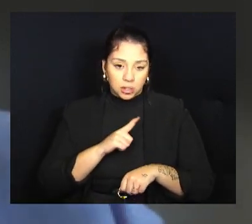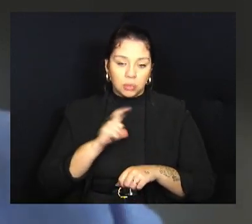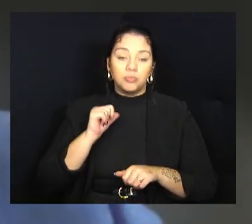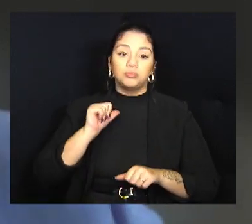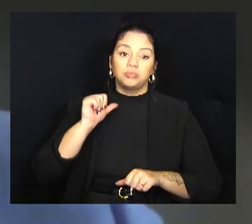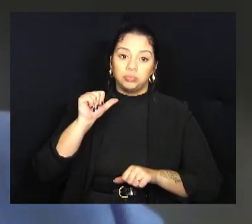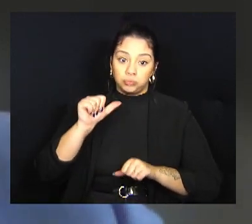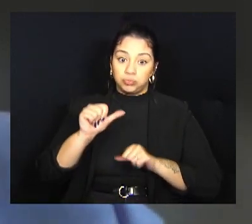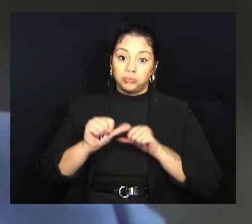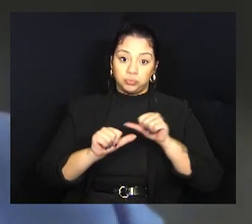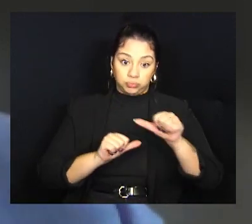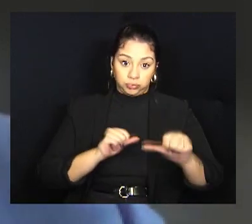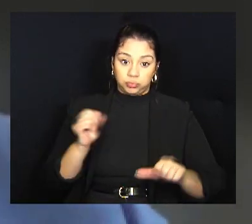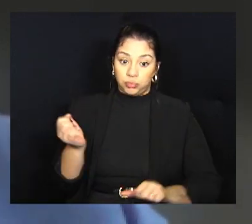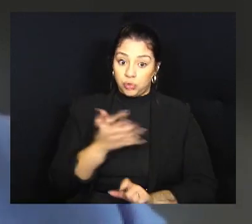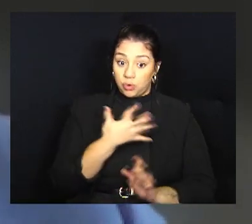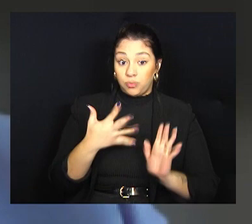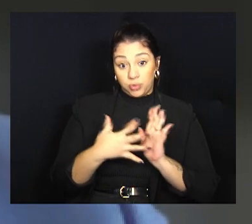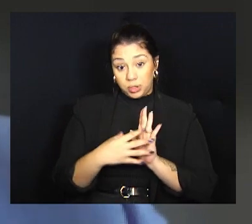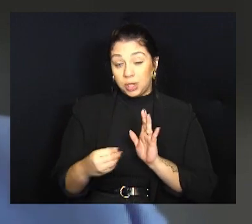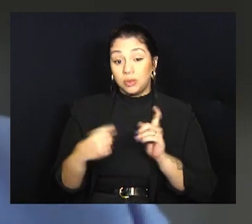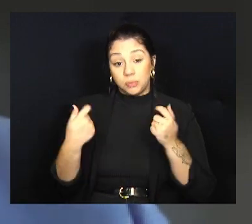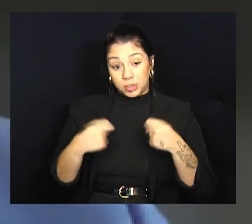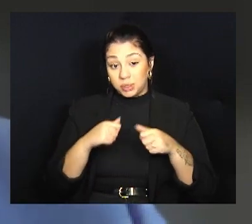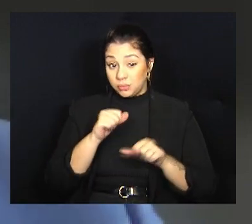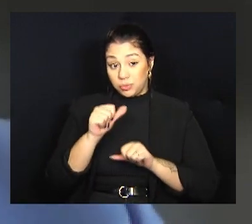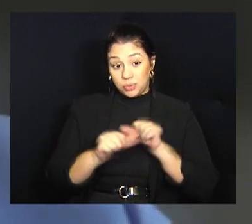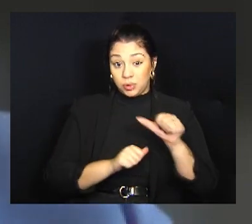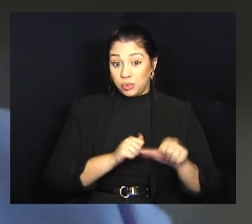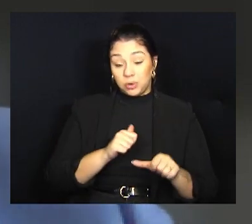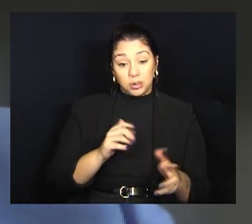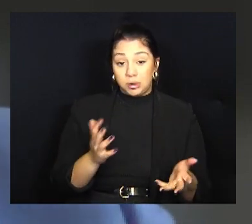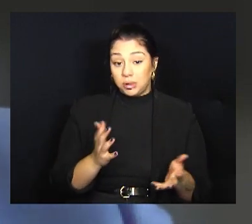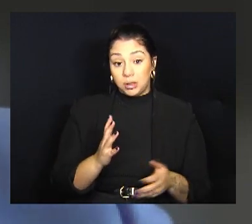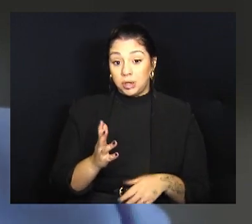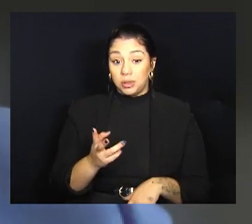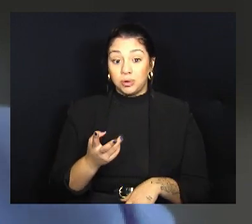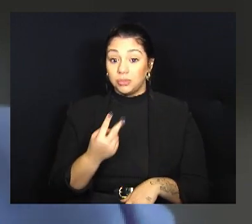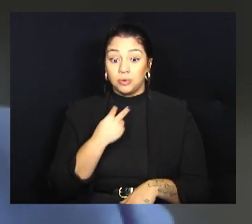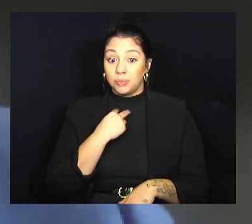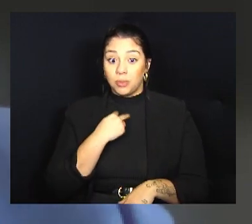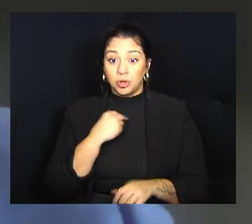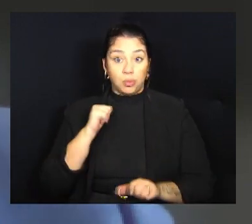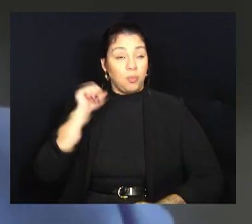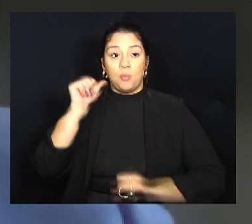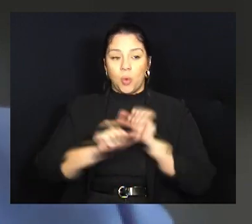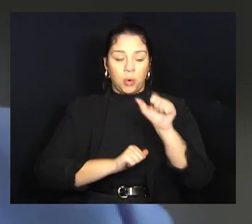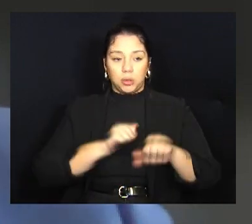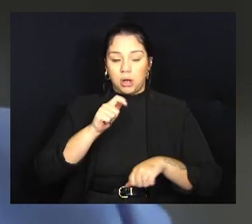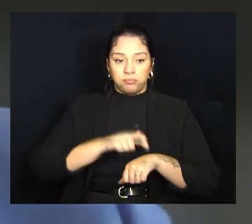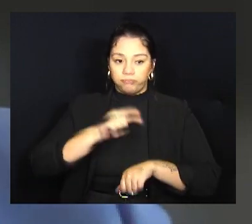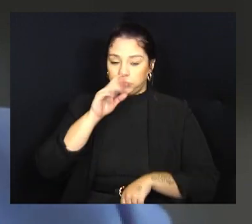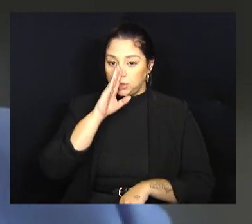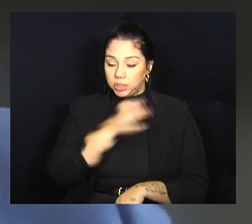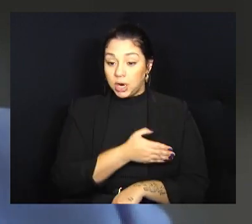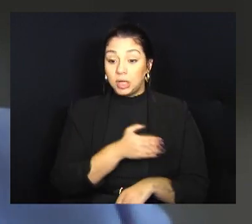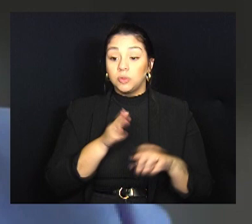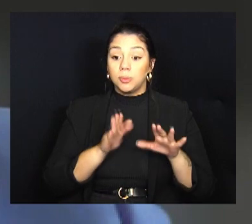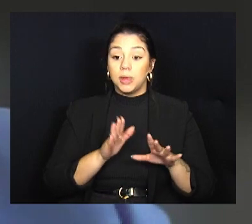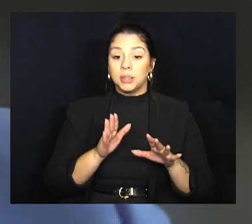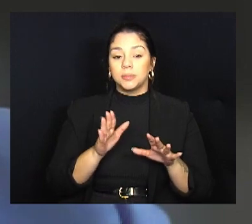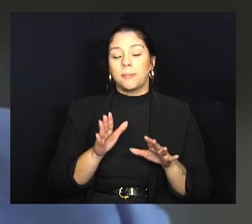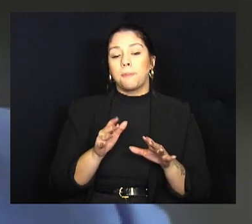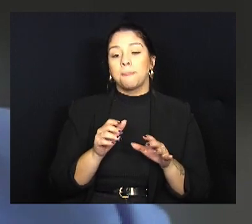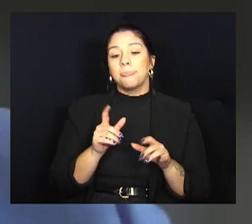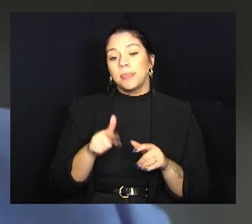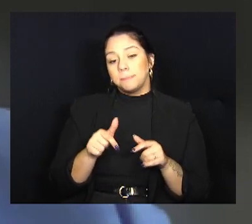com um novo modelo. Tem que ter uma transição, não tem como fazer de supetão, né? Mas essa reforma que está